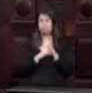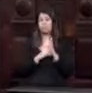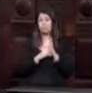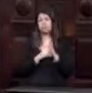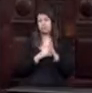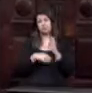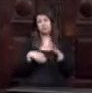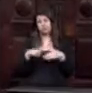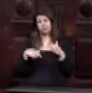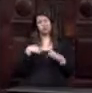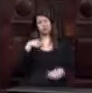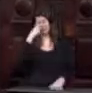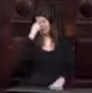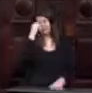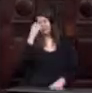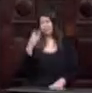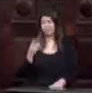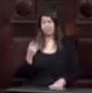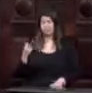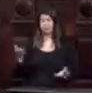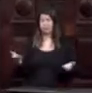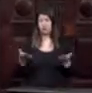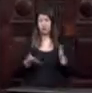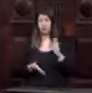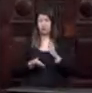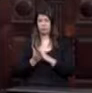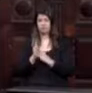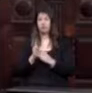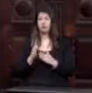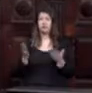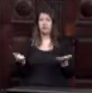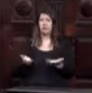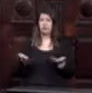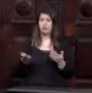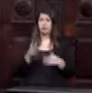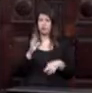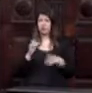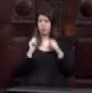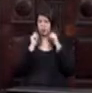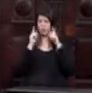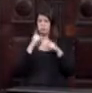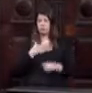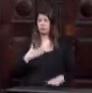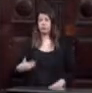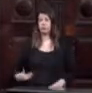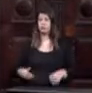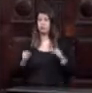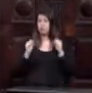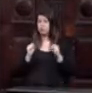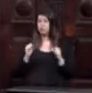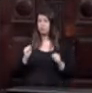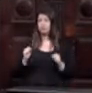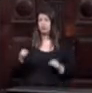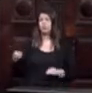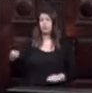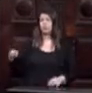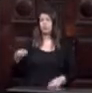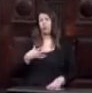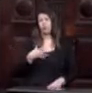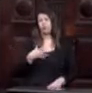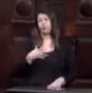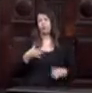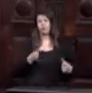fôssemos aprovar hoje, mas para chamar a atenção do governo, porque pode ser um novo